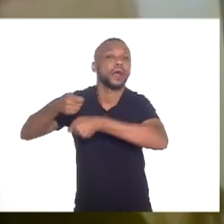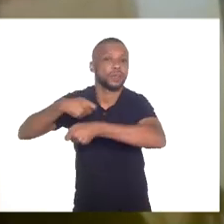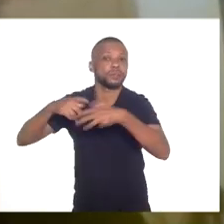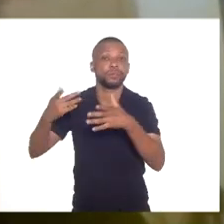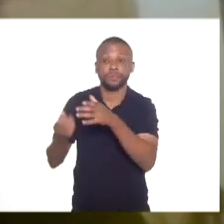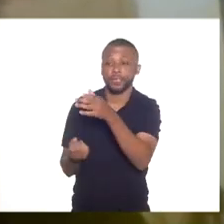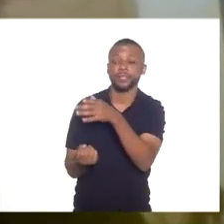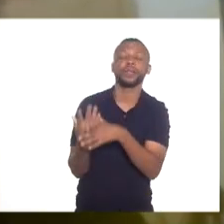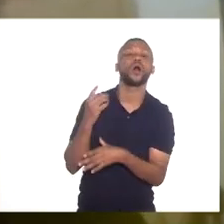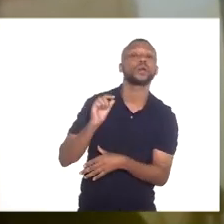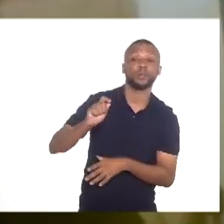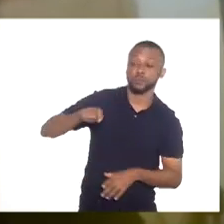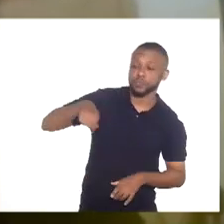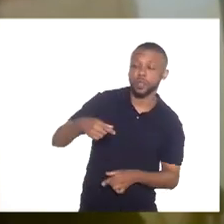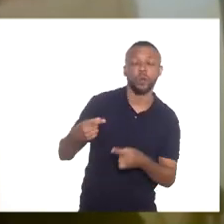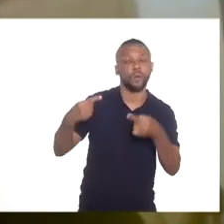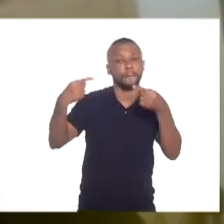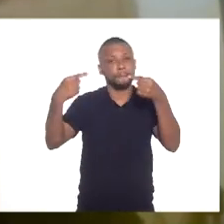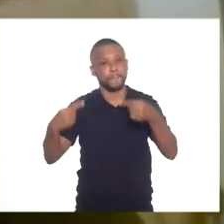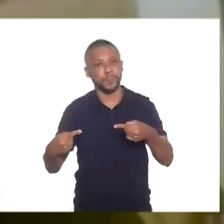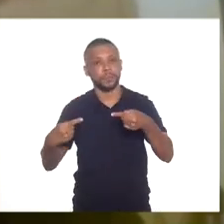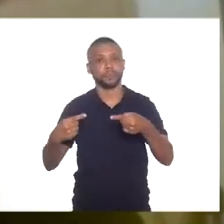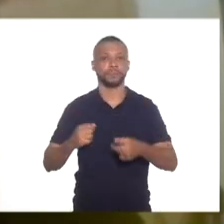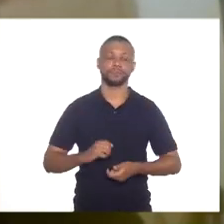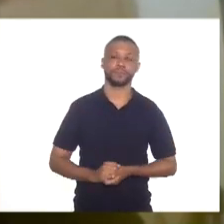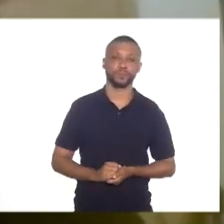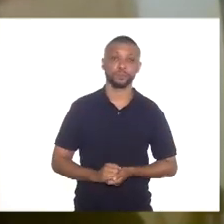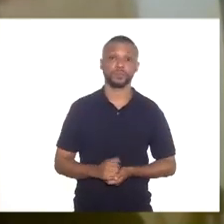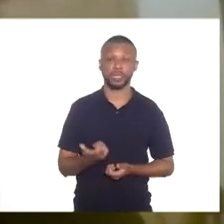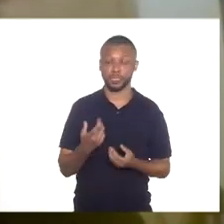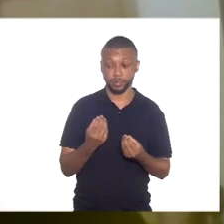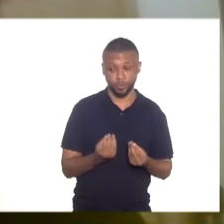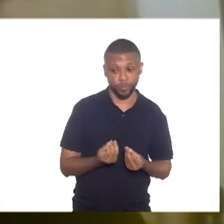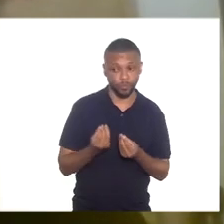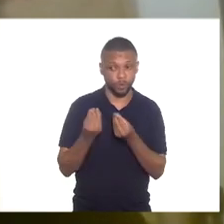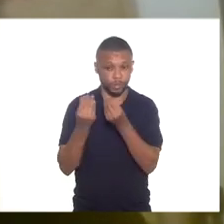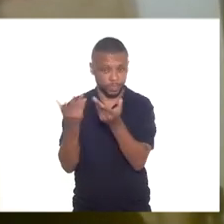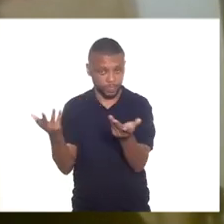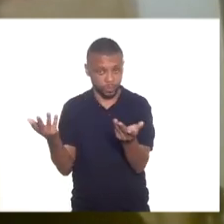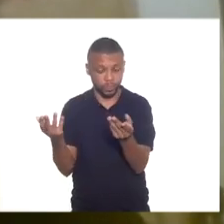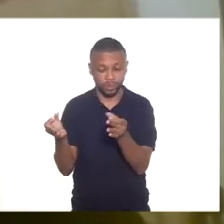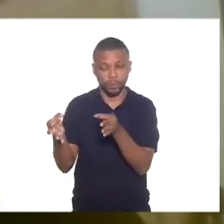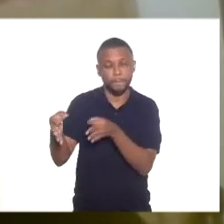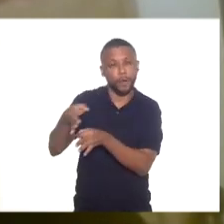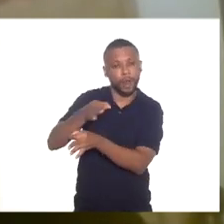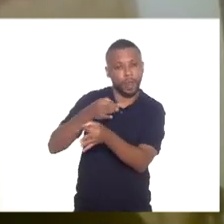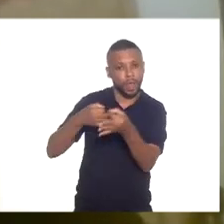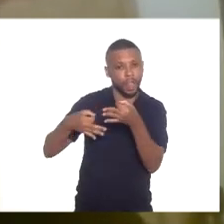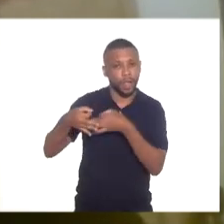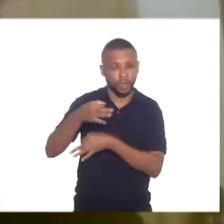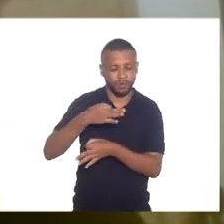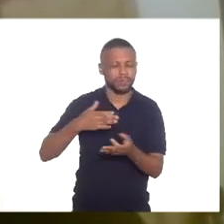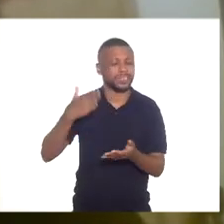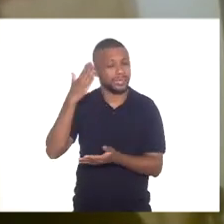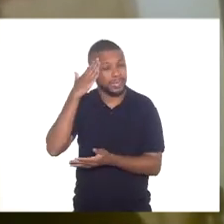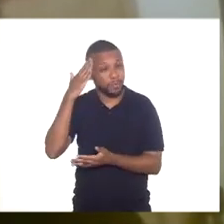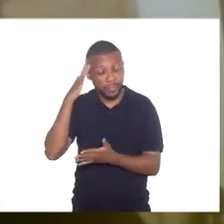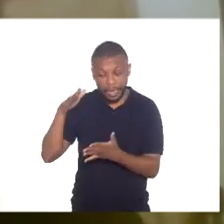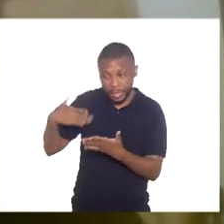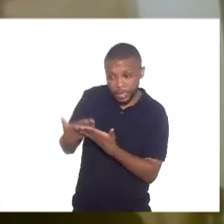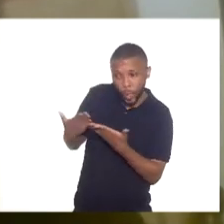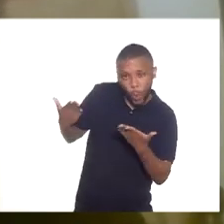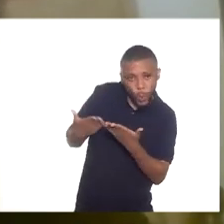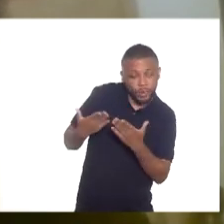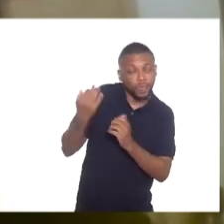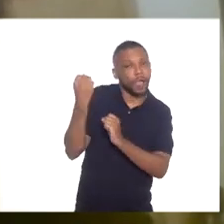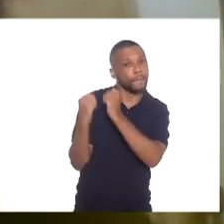uma competição entre fornecedores de molécula, apesar da Petrobras ser a maior fornecedora ainda.